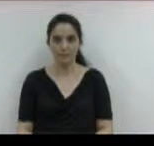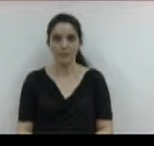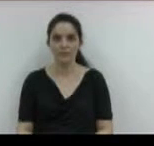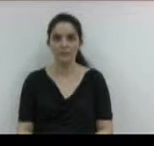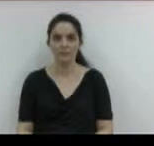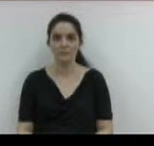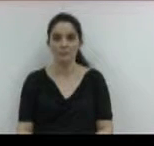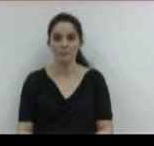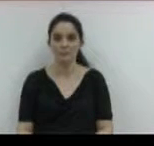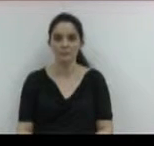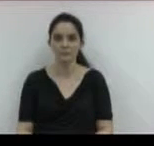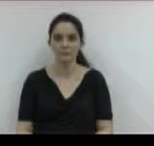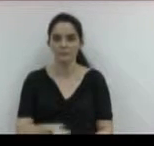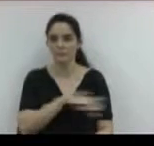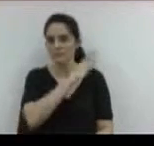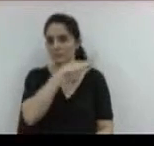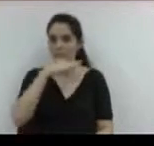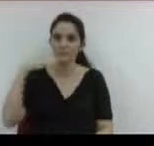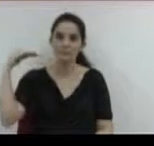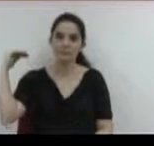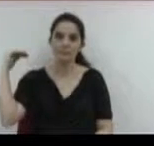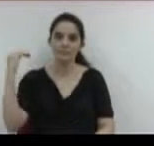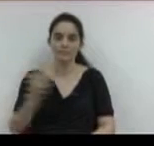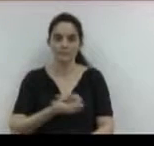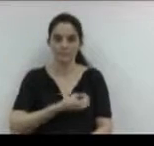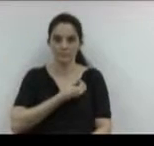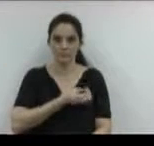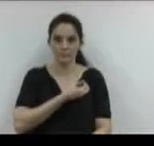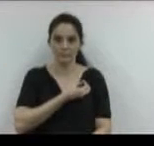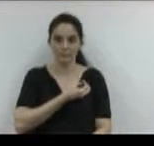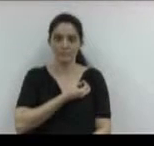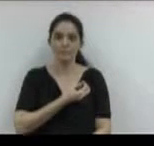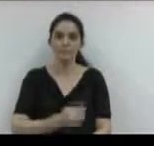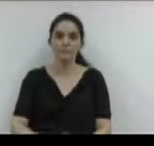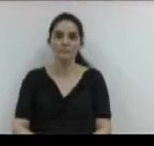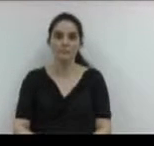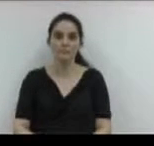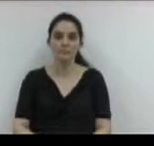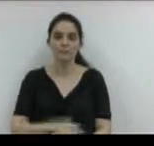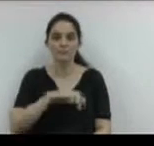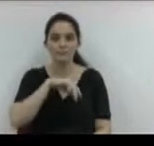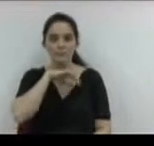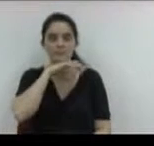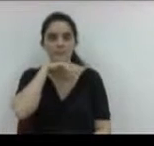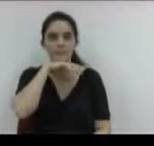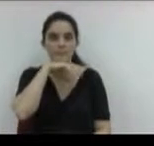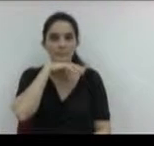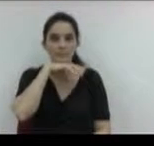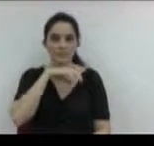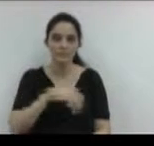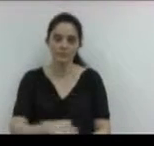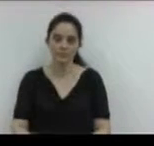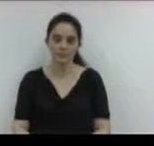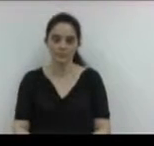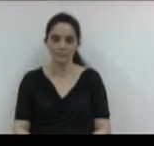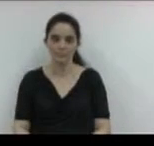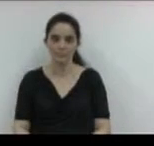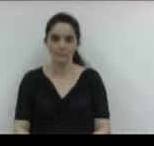Vereador Aloísio Marinho de Andrade. Presente. André Henrique da Silva.